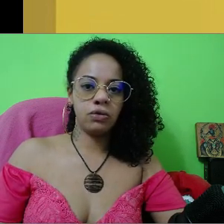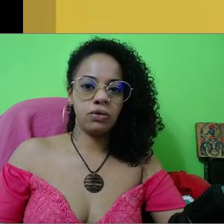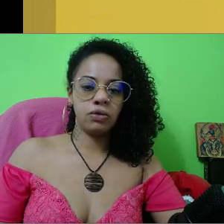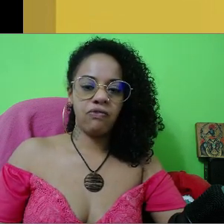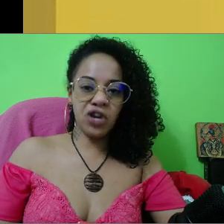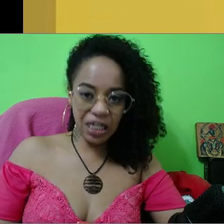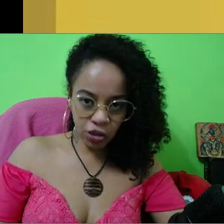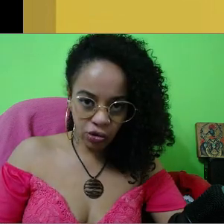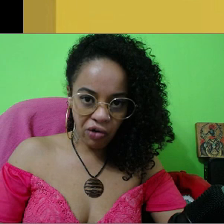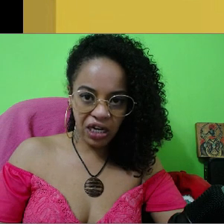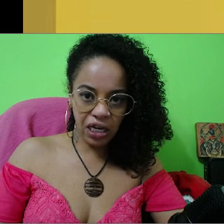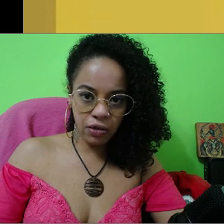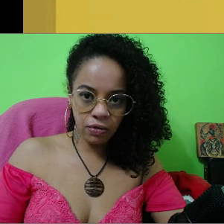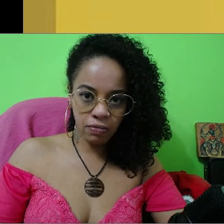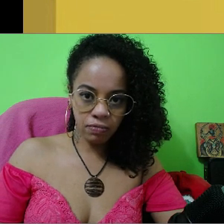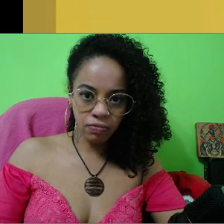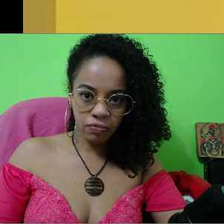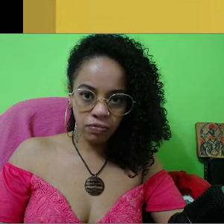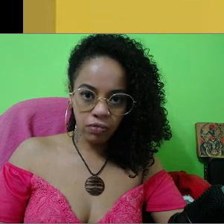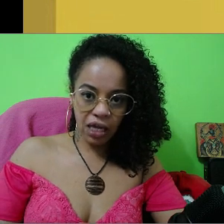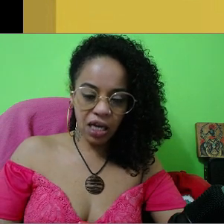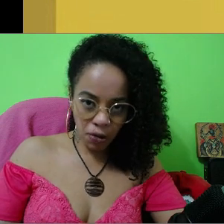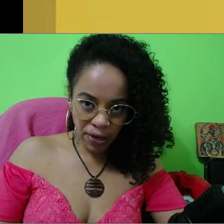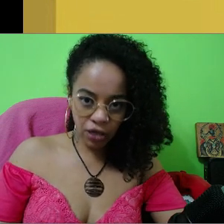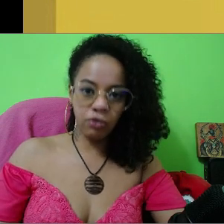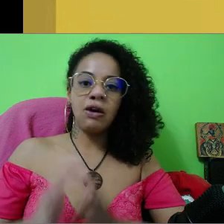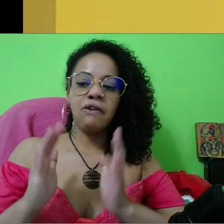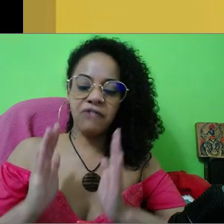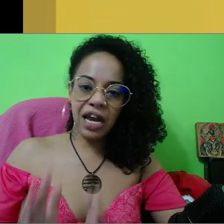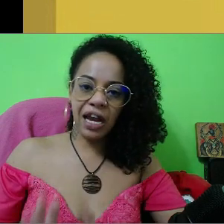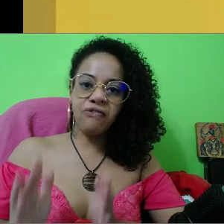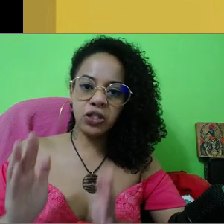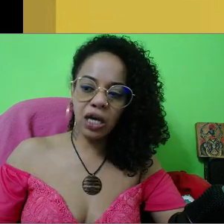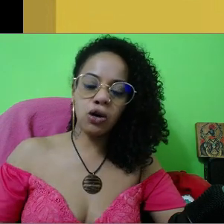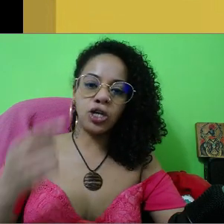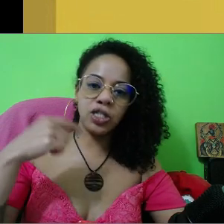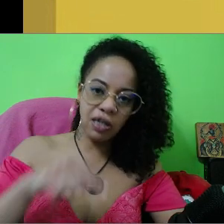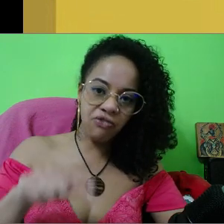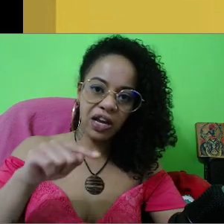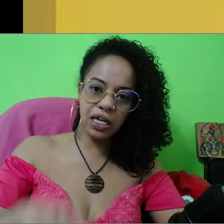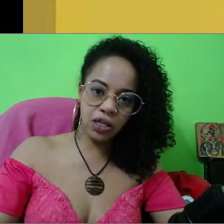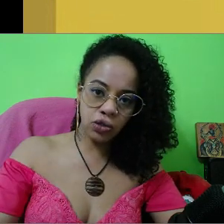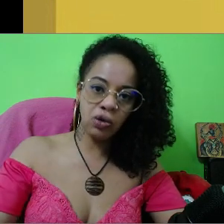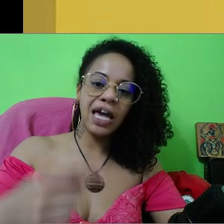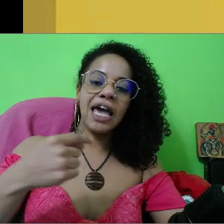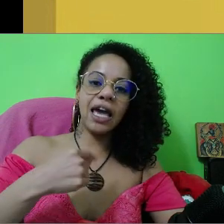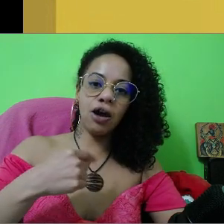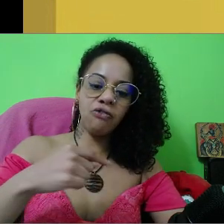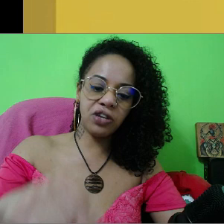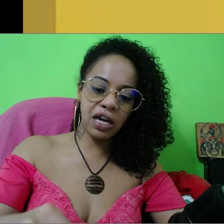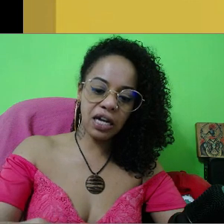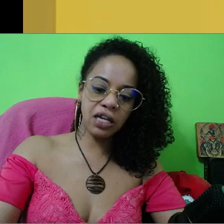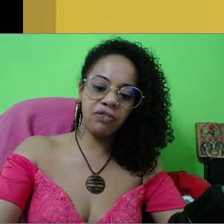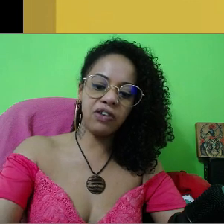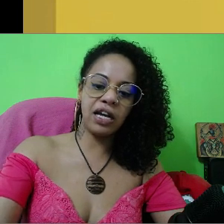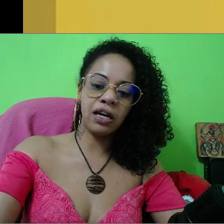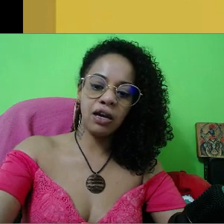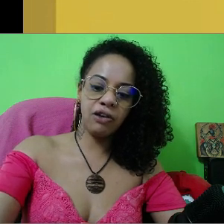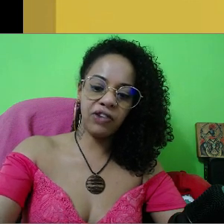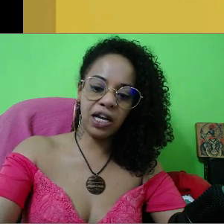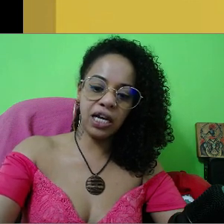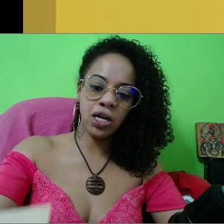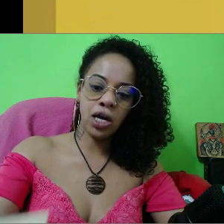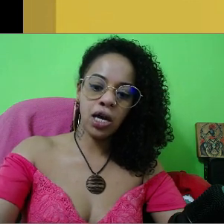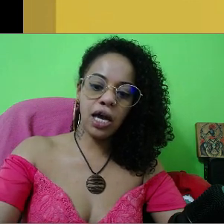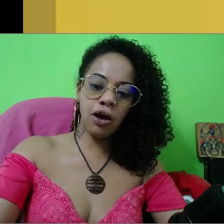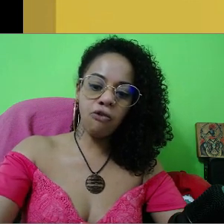falando foi isso que eu falei Em que momento vai lá faz o recorte se eu falei isso eu virei aqui e falei